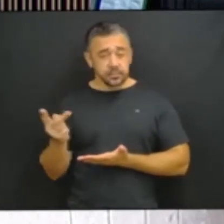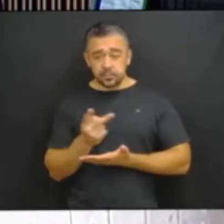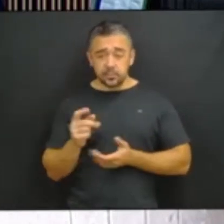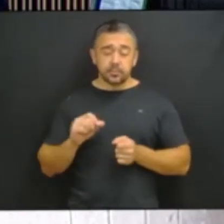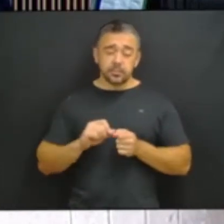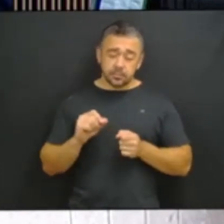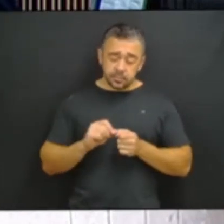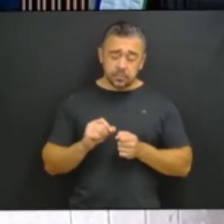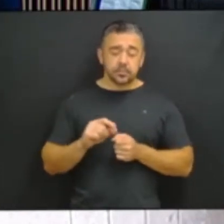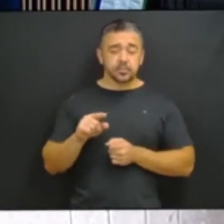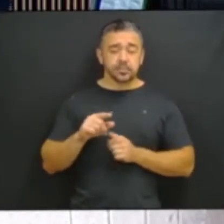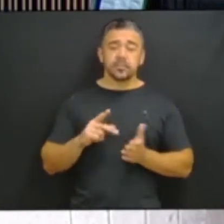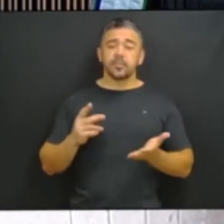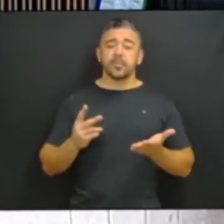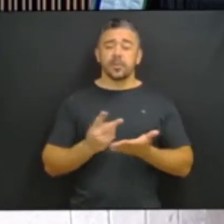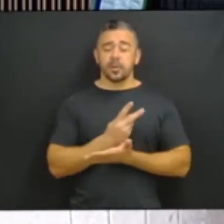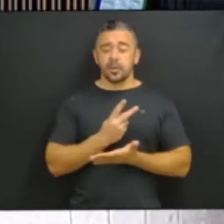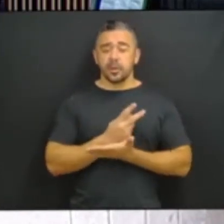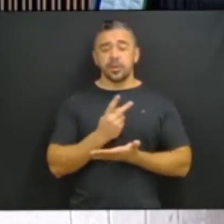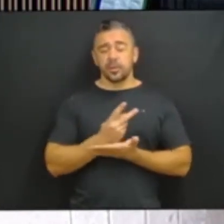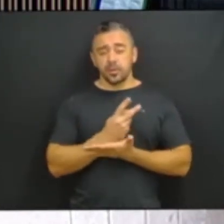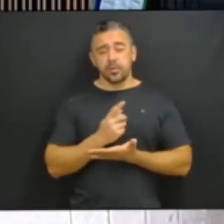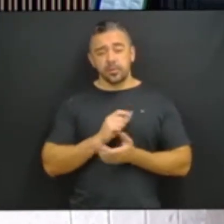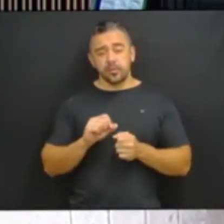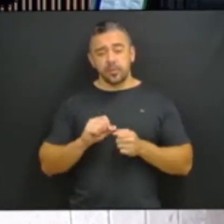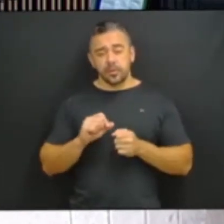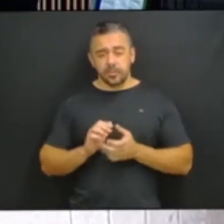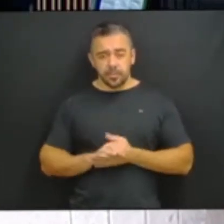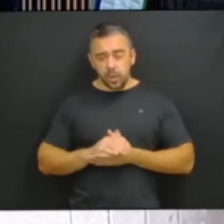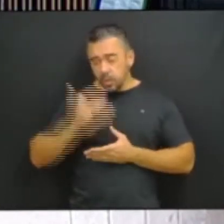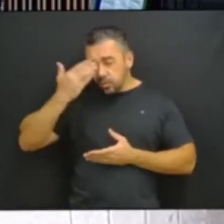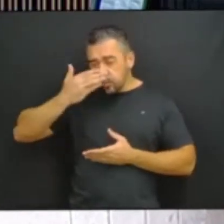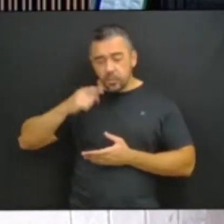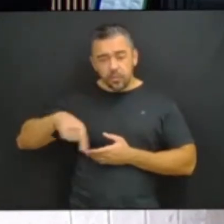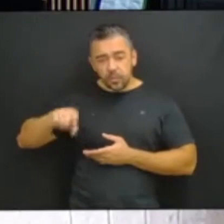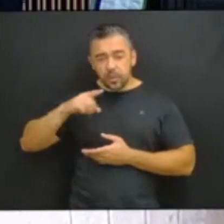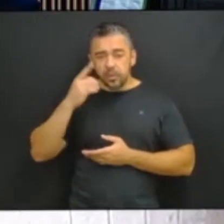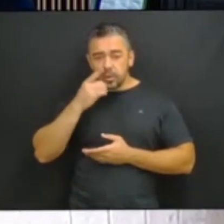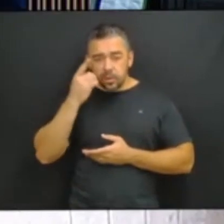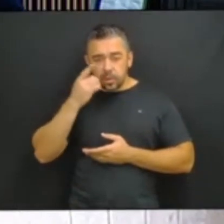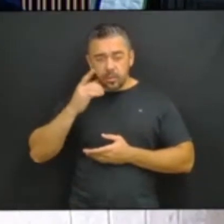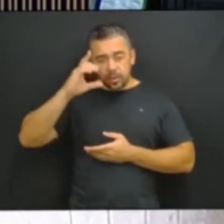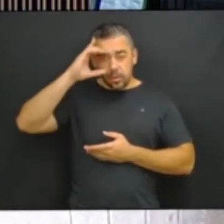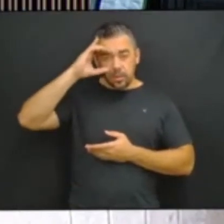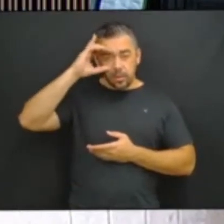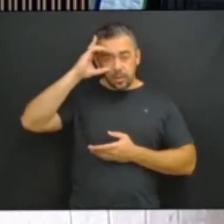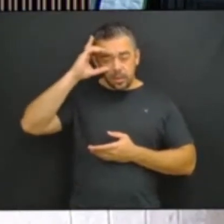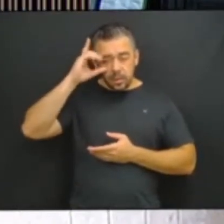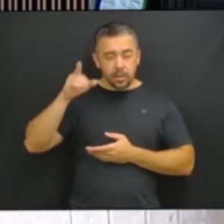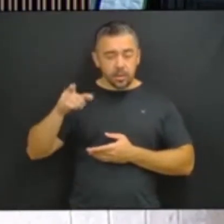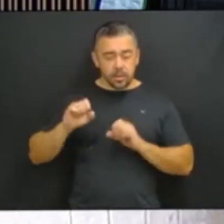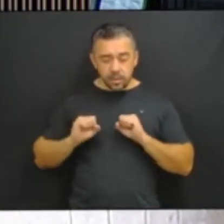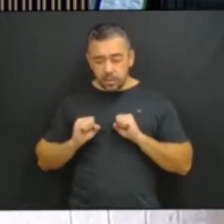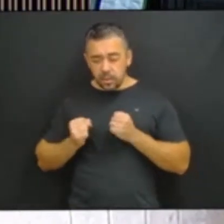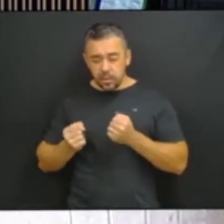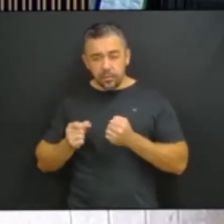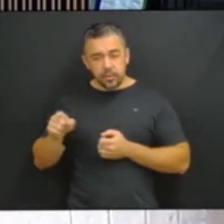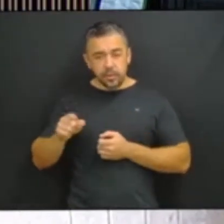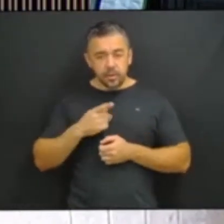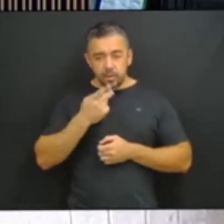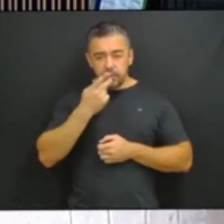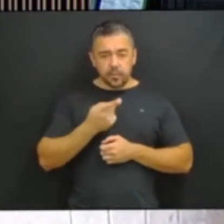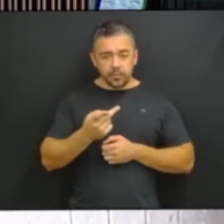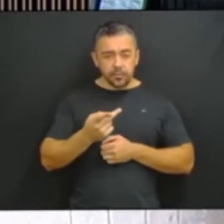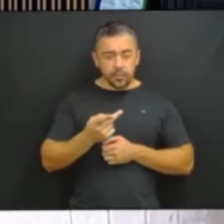das ilegalidades acometidas eu não vi os deputados da base do deltan dallanhol defender que ele